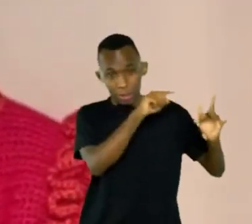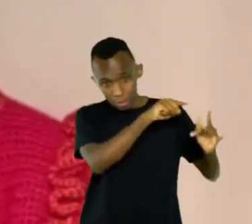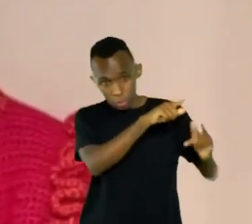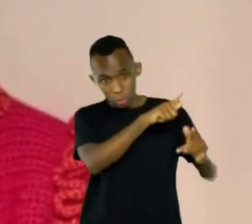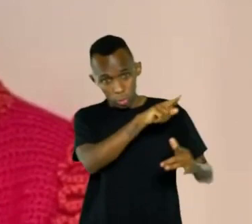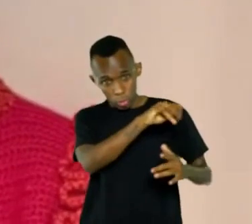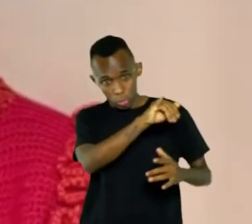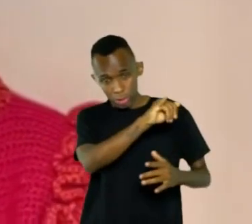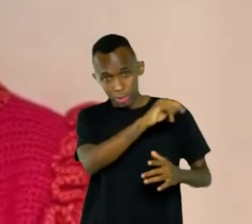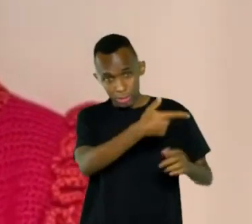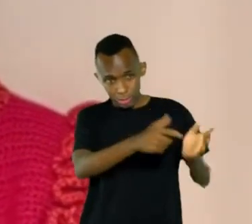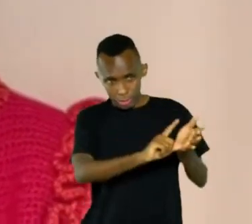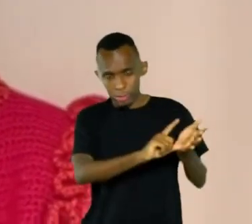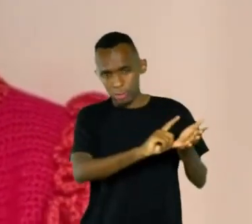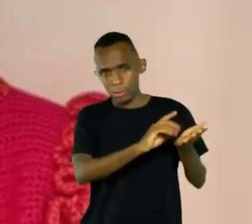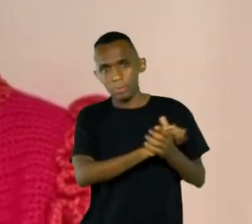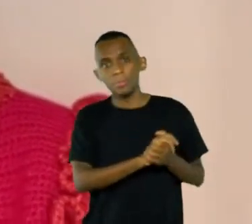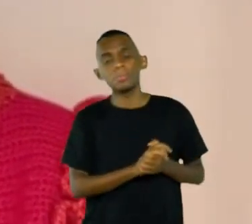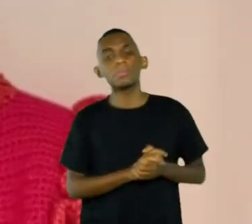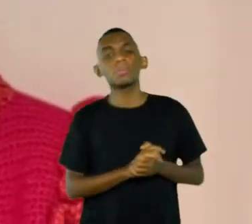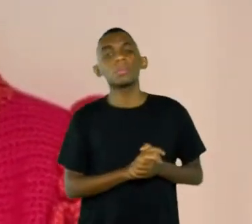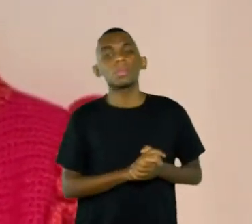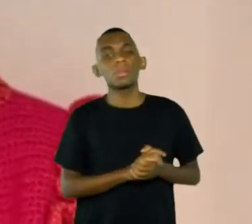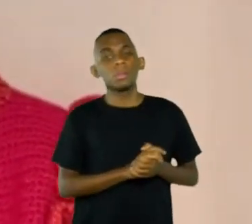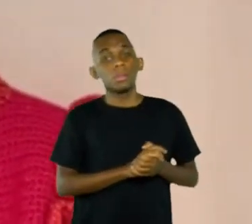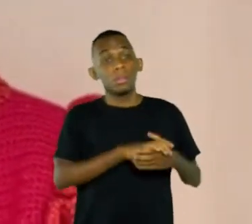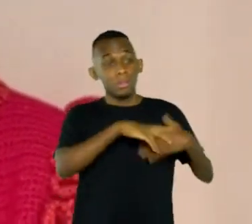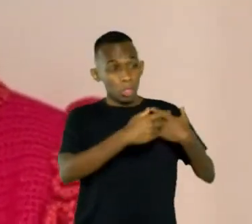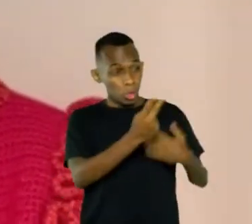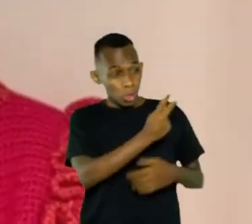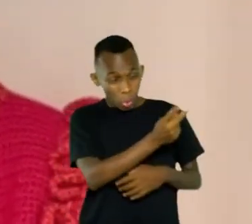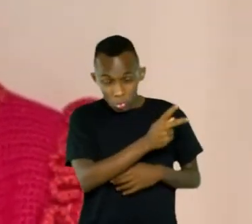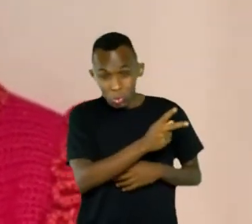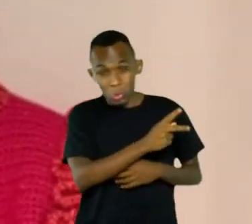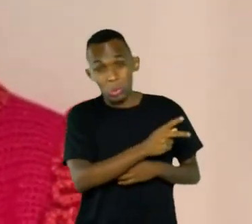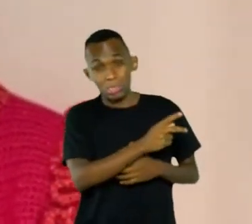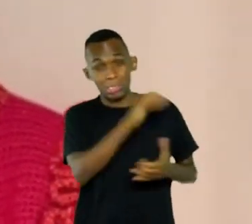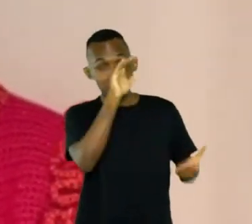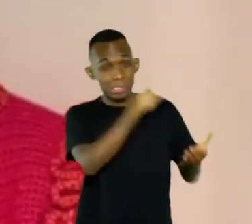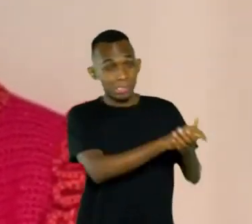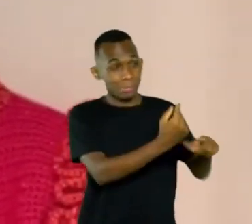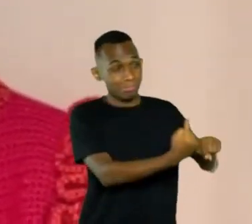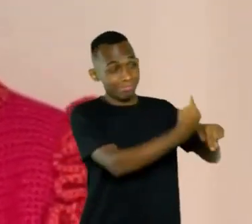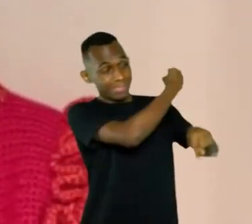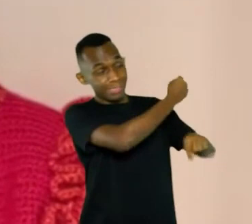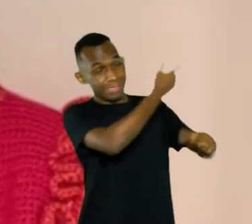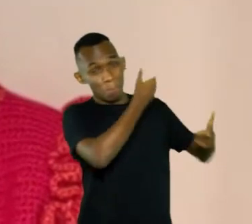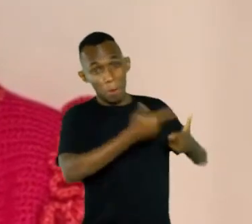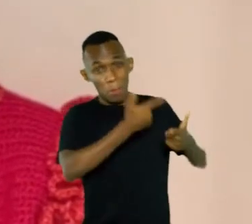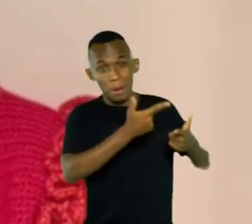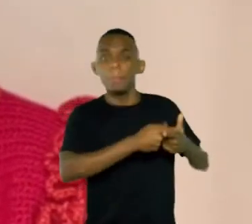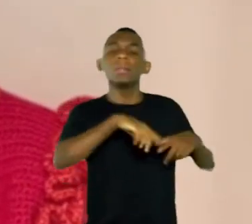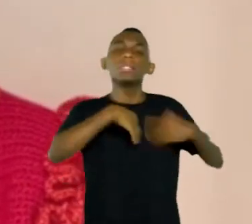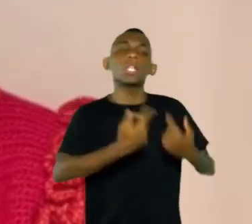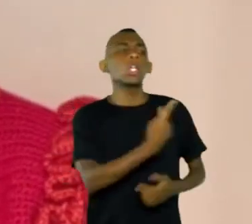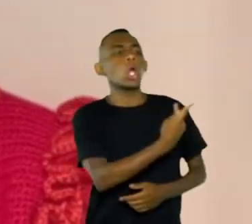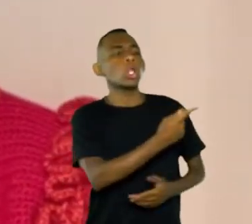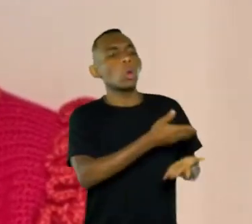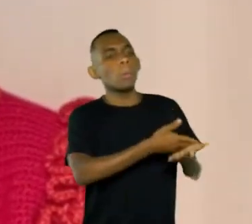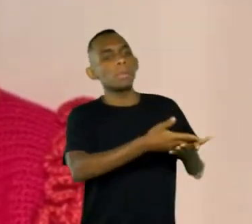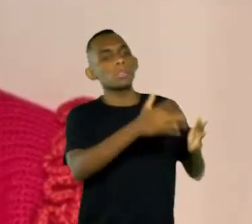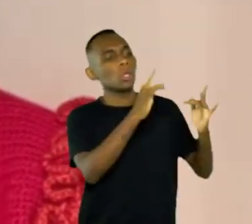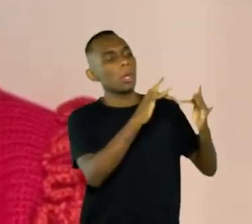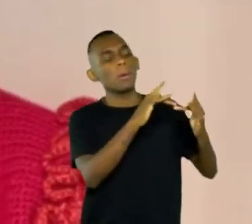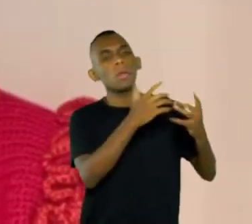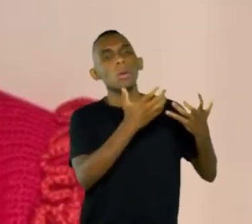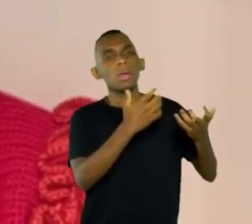nossos casamentos, que tinham sido bastante infelizes, né? E aí, quando a gente começou a namorar, ele falou: Eu quero tatuar uma